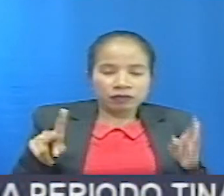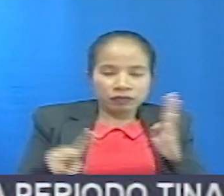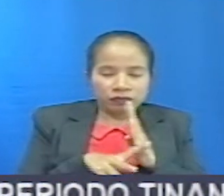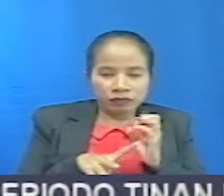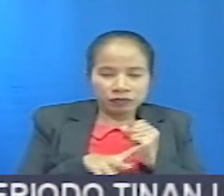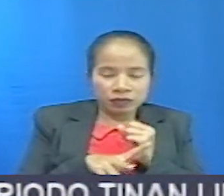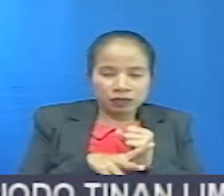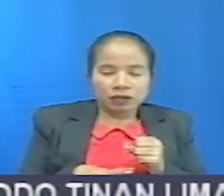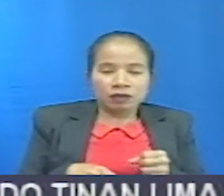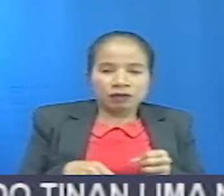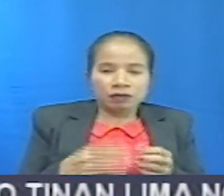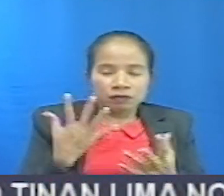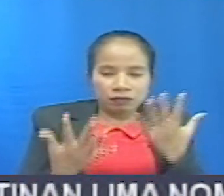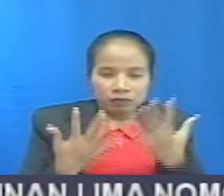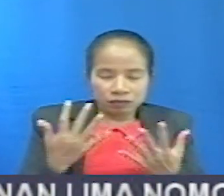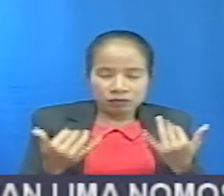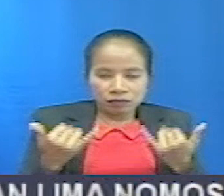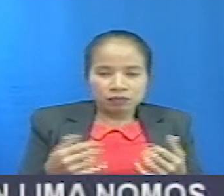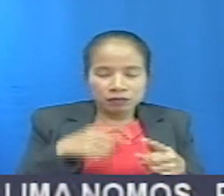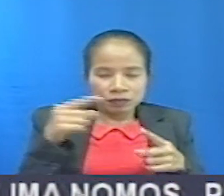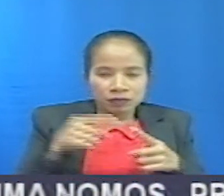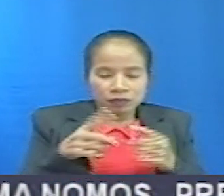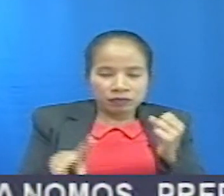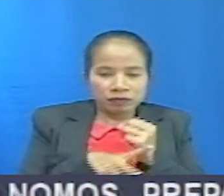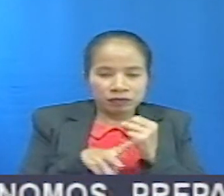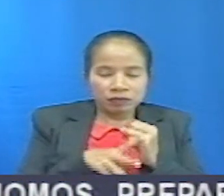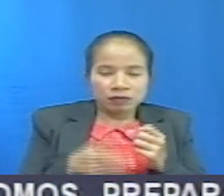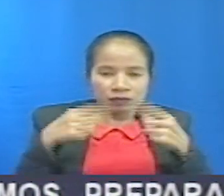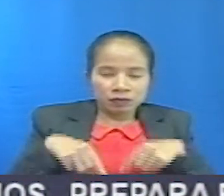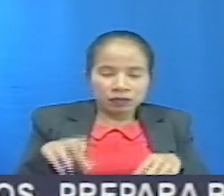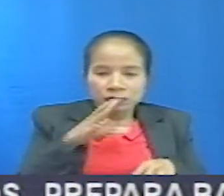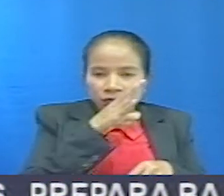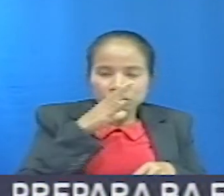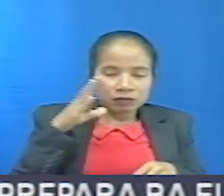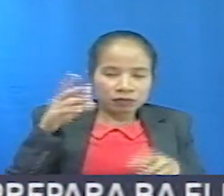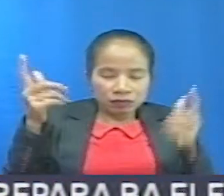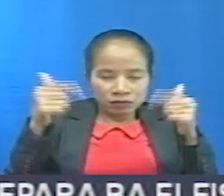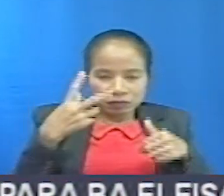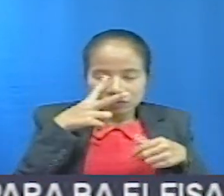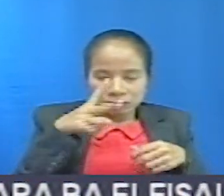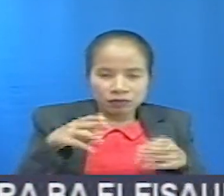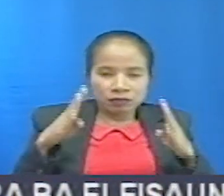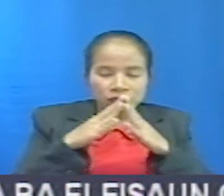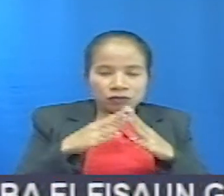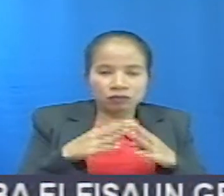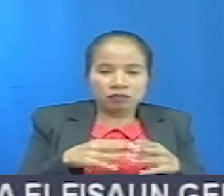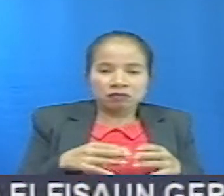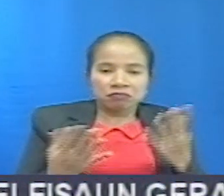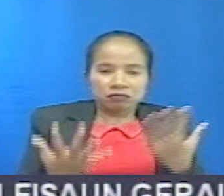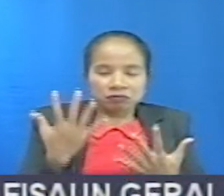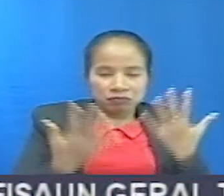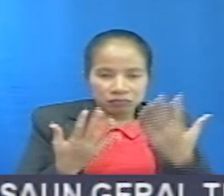Hatetem, acontecimento Arrihan Uma foi em Lalais, Benhira vítima Sira Saibatos, no fila mai Hare Sira Nenhuma